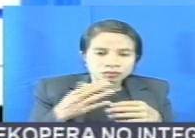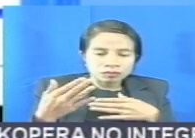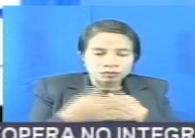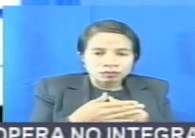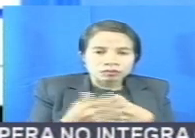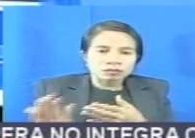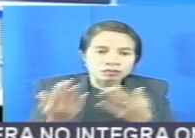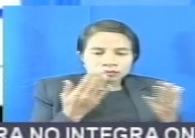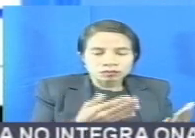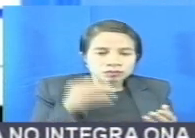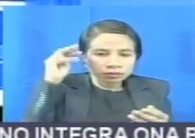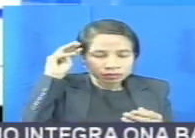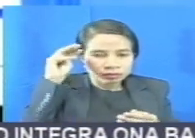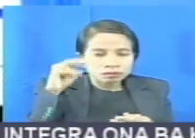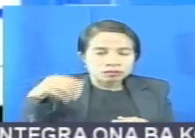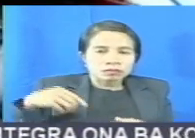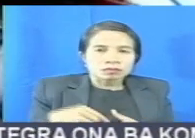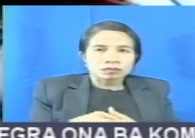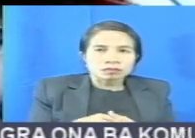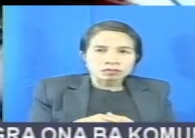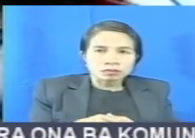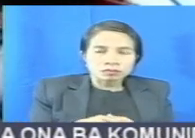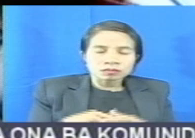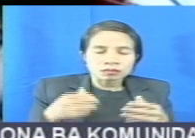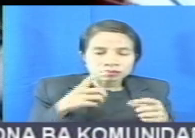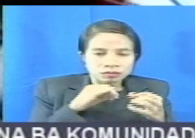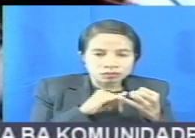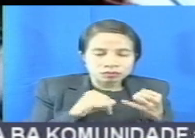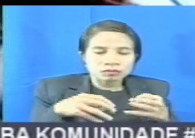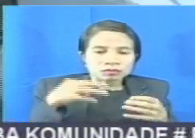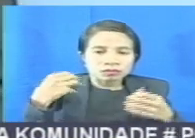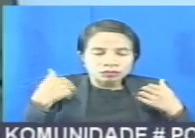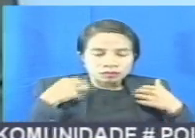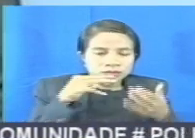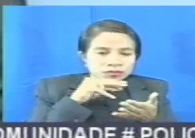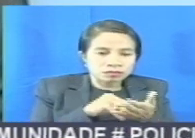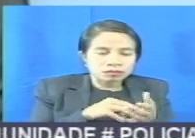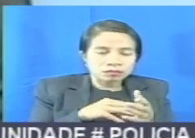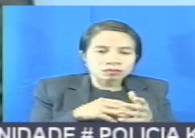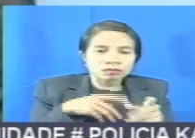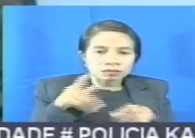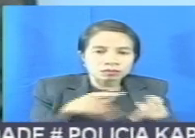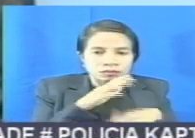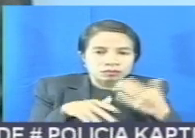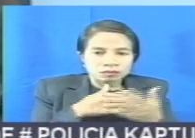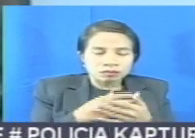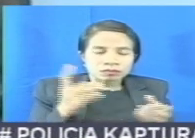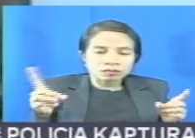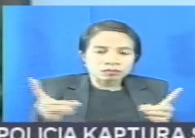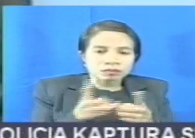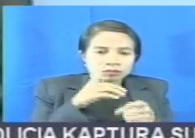excelência ministro interior nia gabinete. E que o senhor carga a mensagem rumo a vencer o senhor de prepara ba iha soro